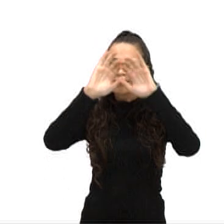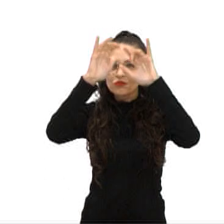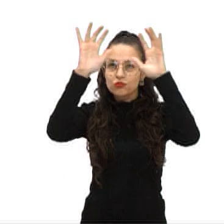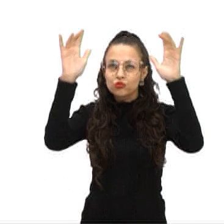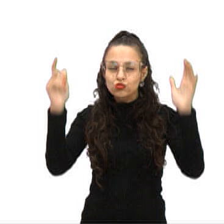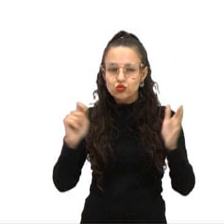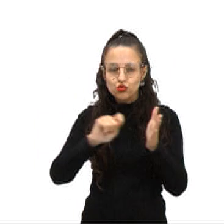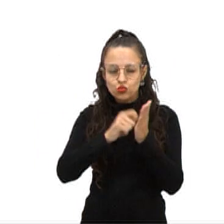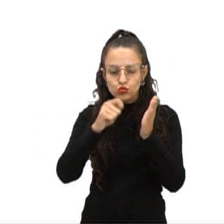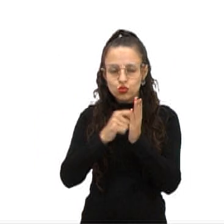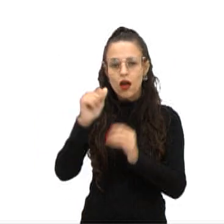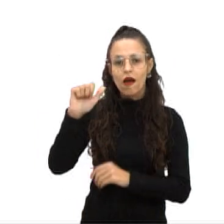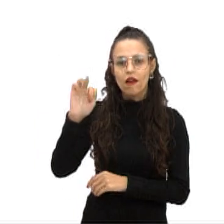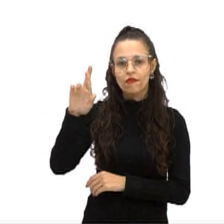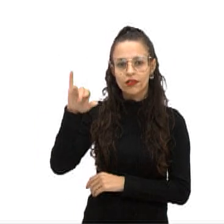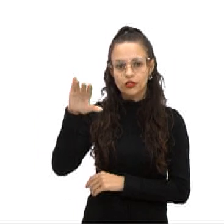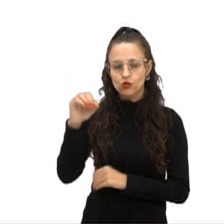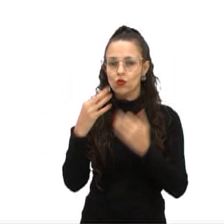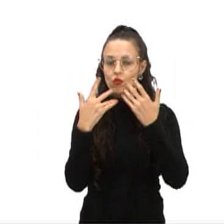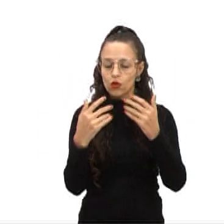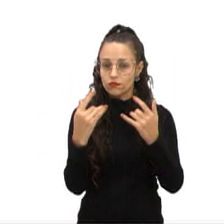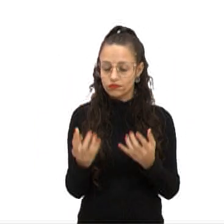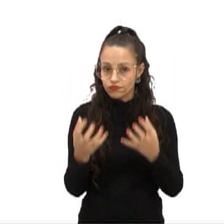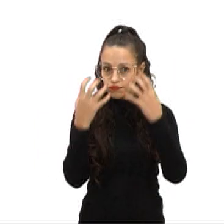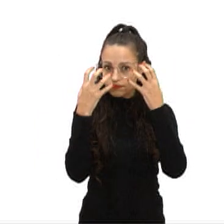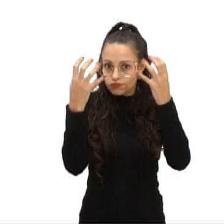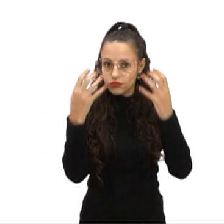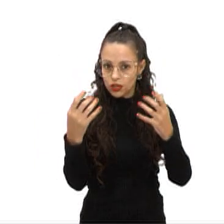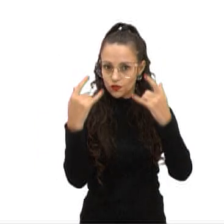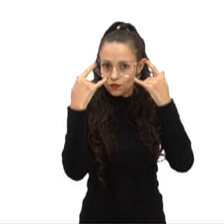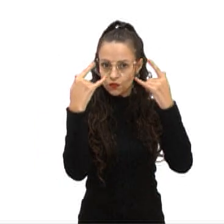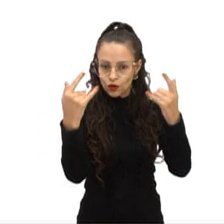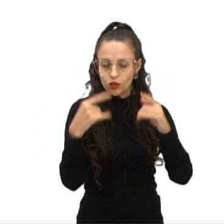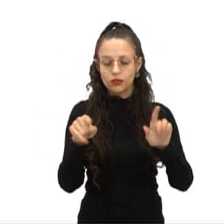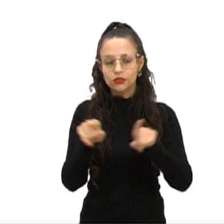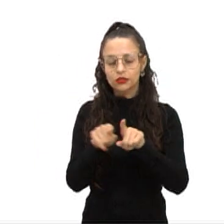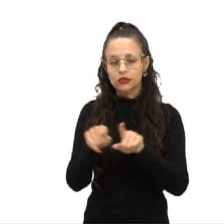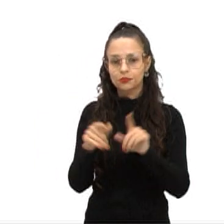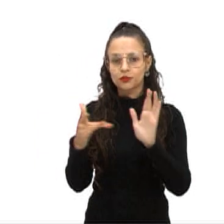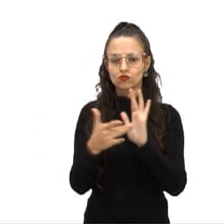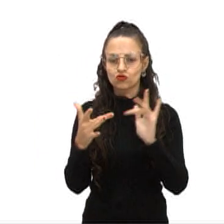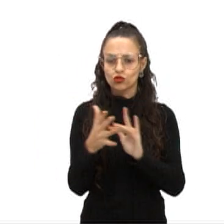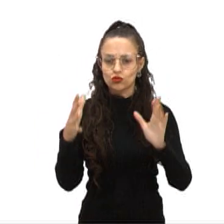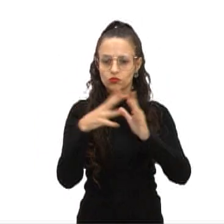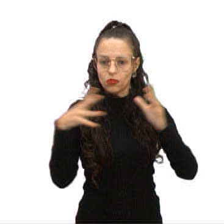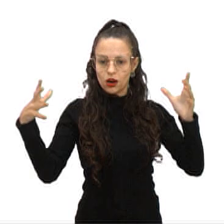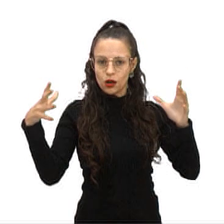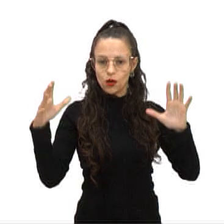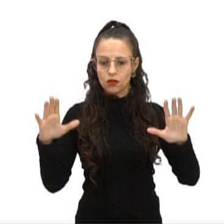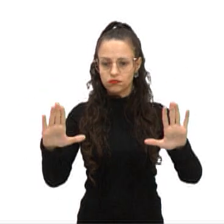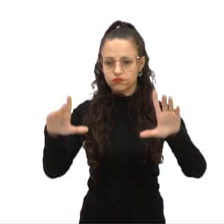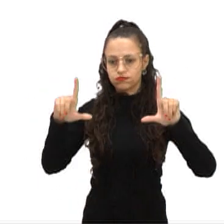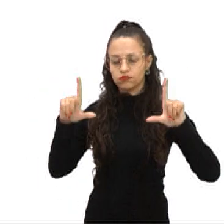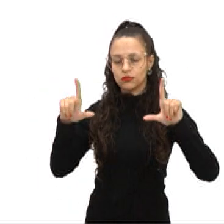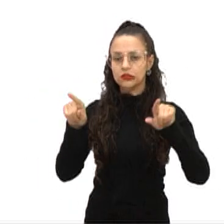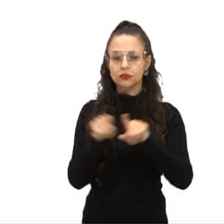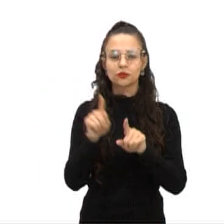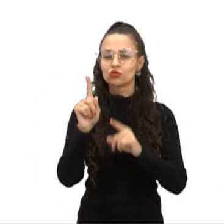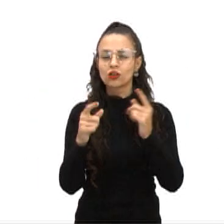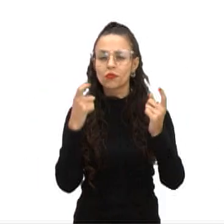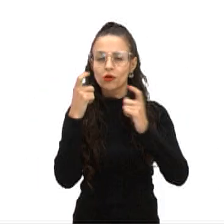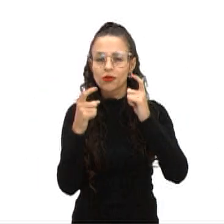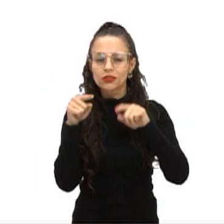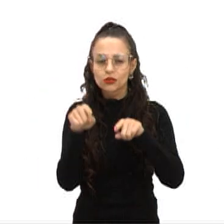fortes, as figuras tinham proporções irregulares, como a gente já falou, né? A figura do Cristo é sempre maior, né? Não tinha essa